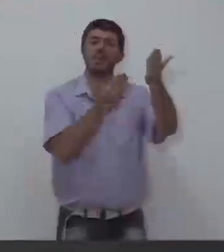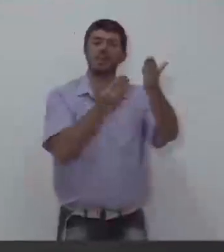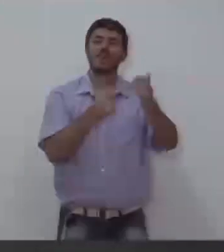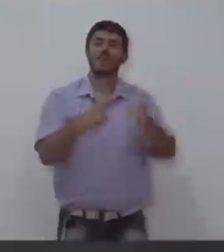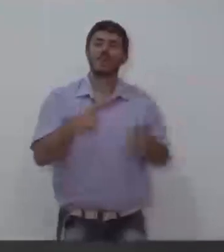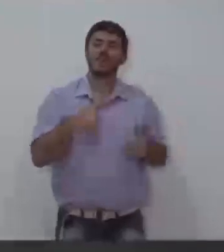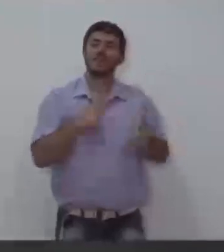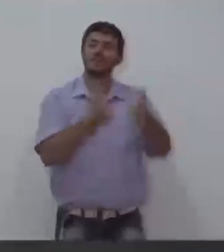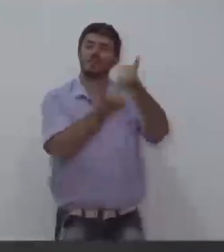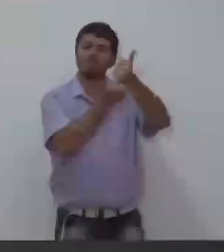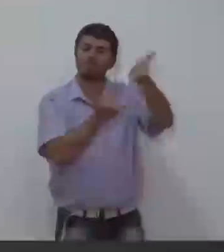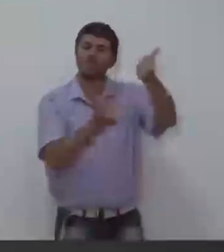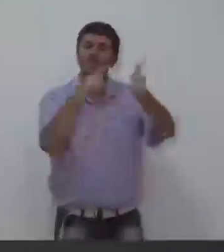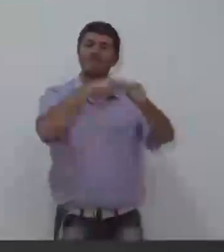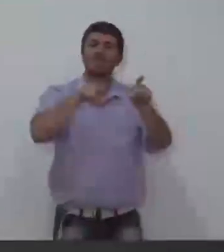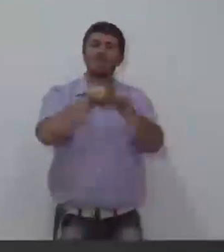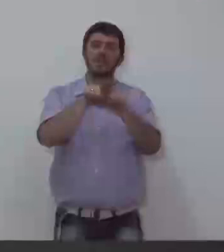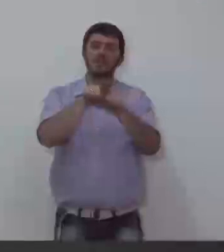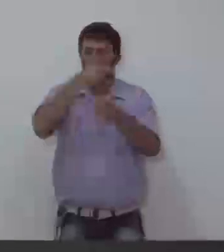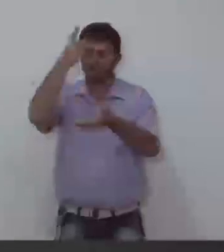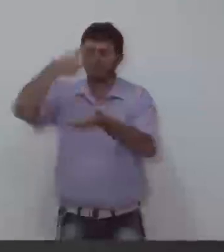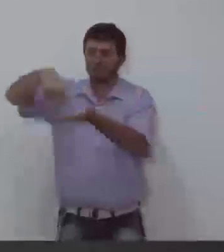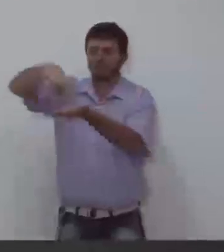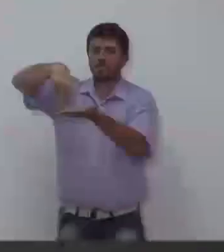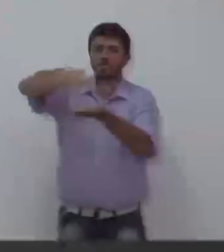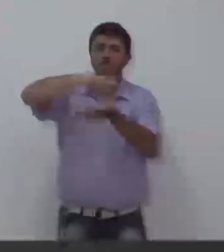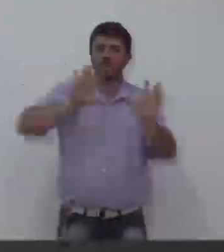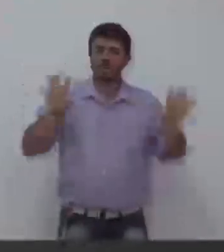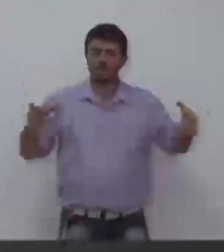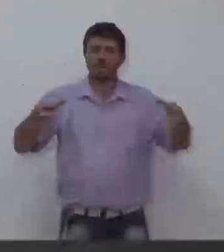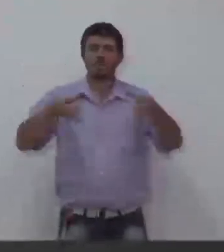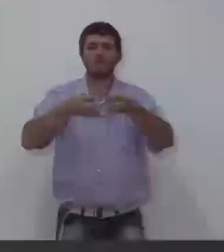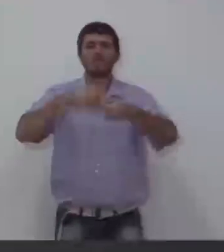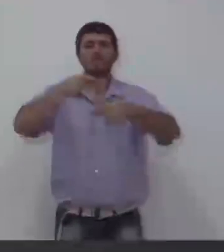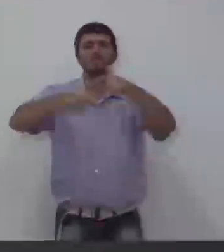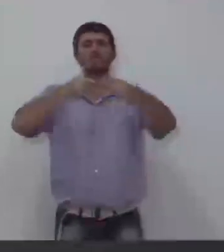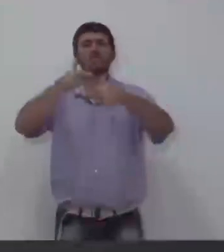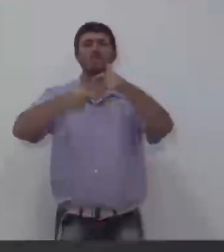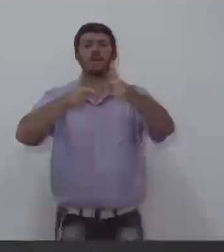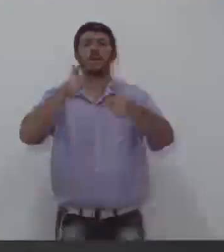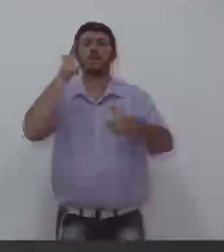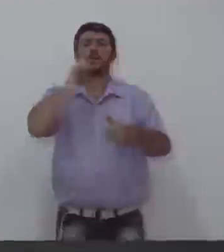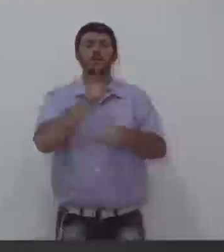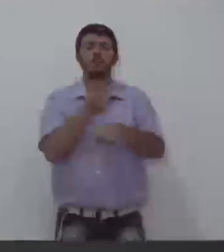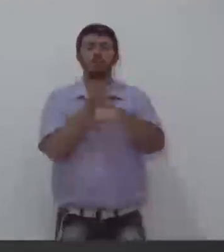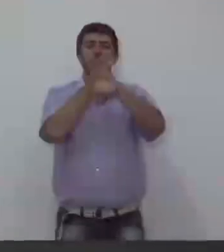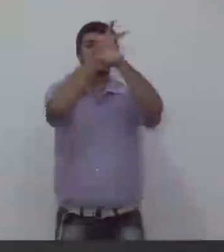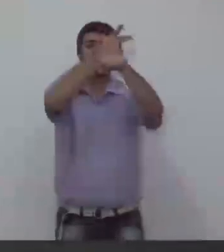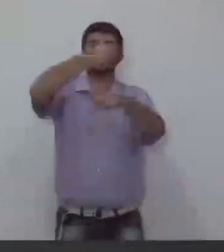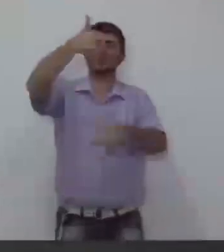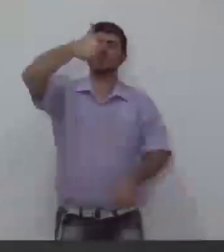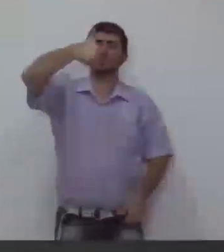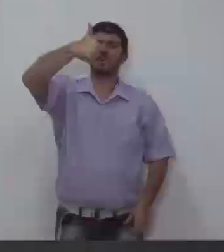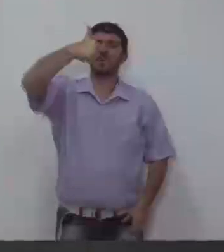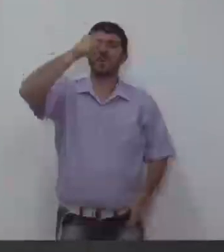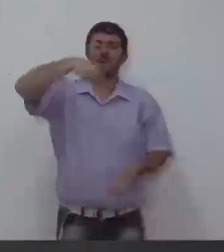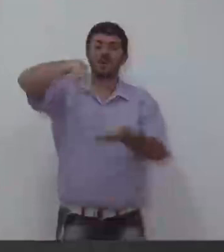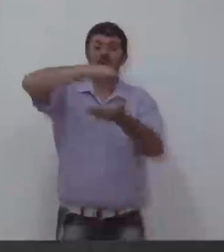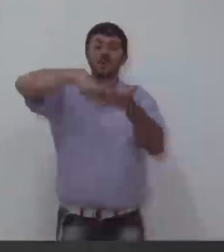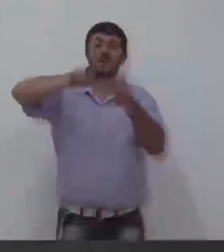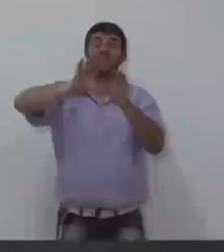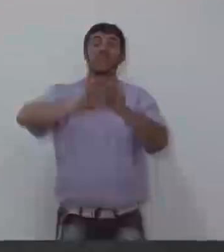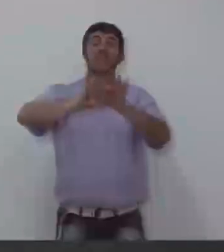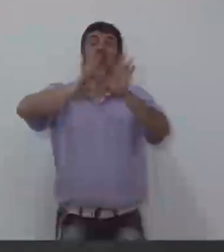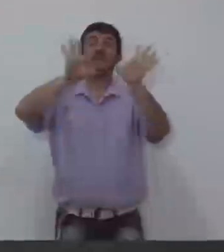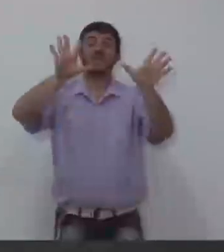bailarinos do grupo Tudo é Jazz, que com a coreografia Enfim Sós conquistaram o primeiro lugar na categoria Dança Livre, melhor idade,